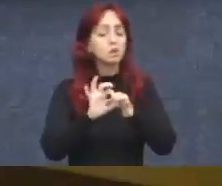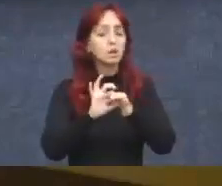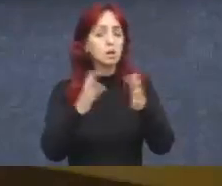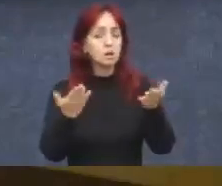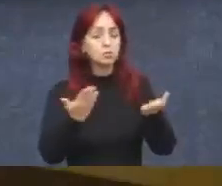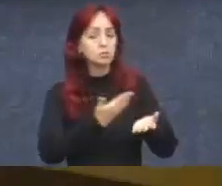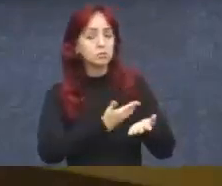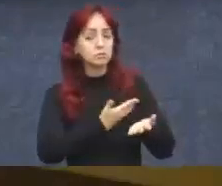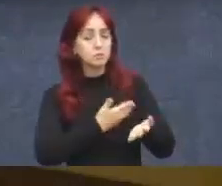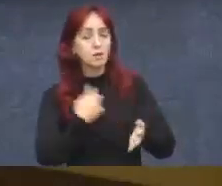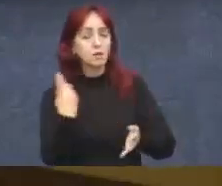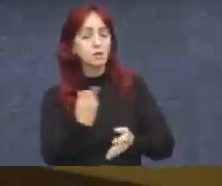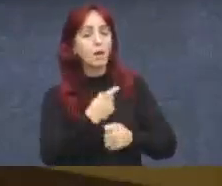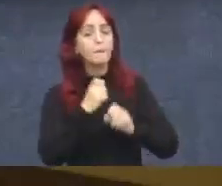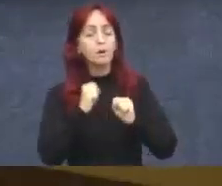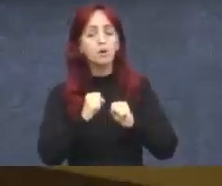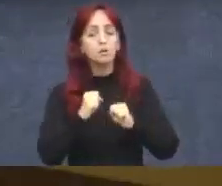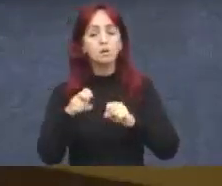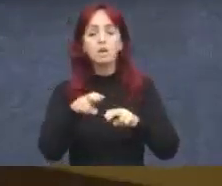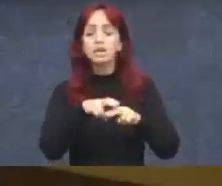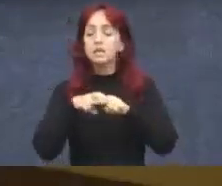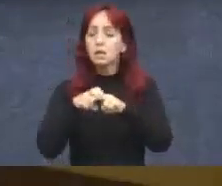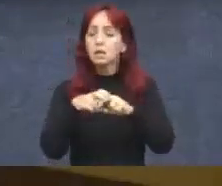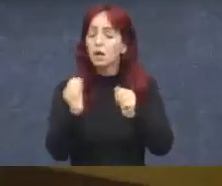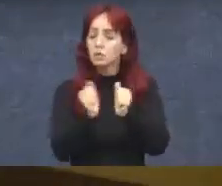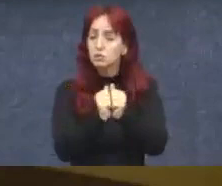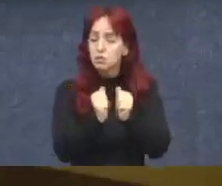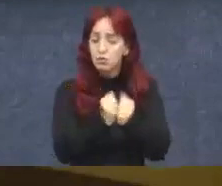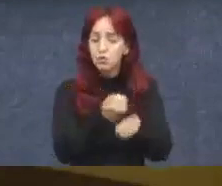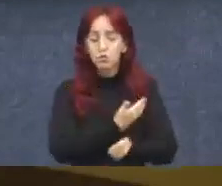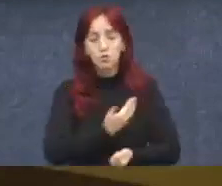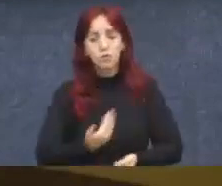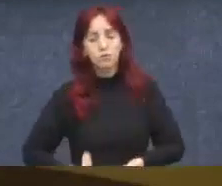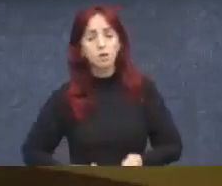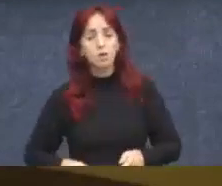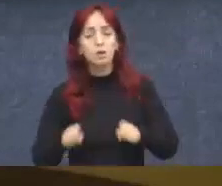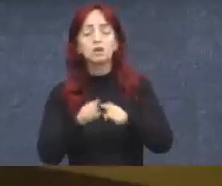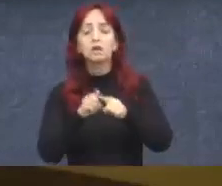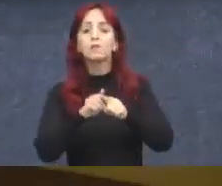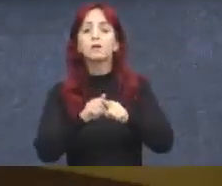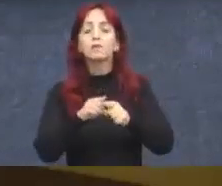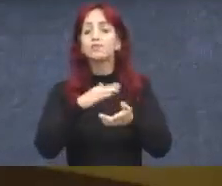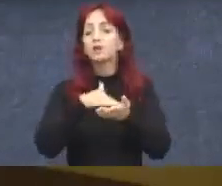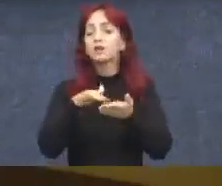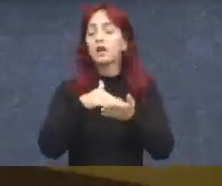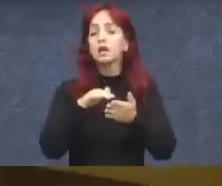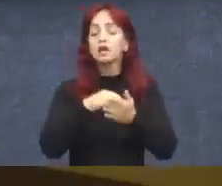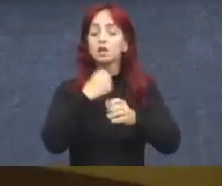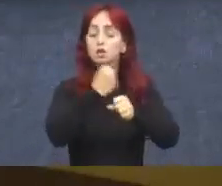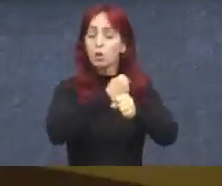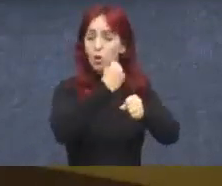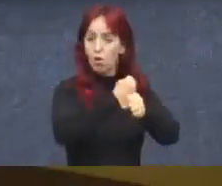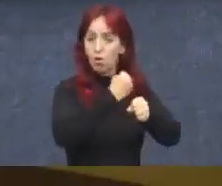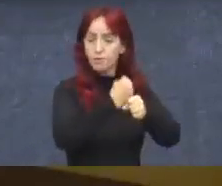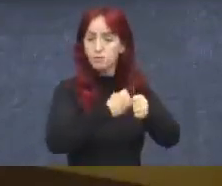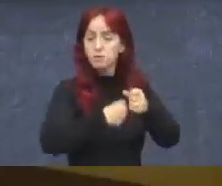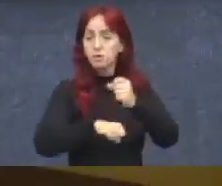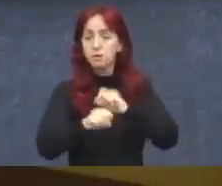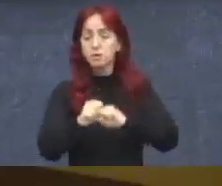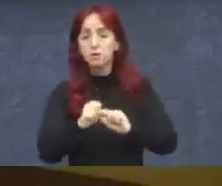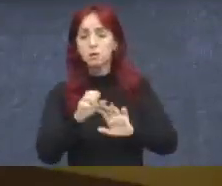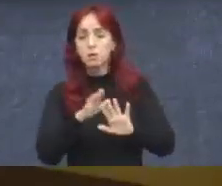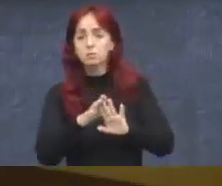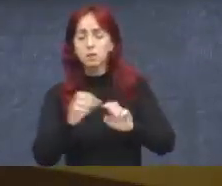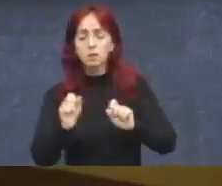dos colegas, para que a gente possa sentar com o governo, com a Secretaria de Obras, enfim, tirar qualquer tipo de dúvida que ainda